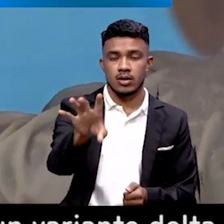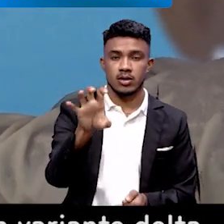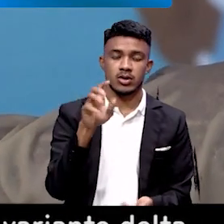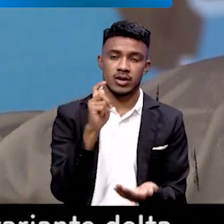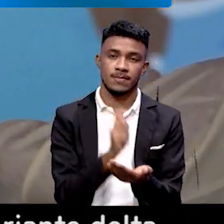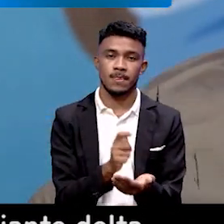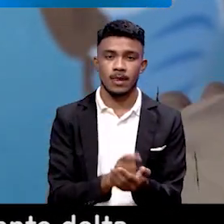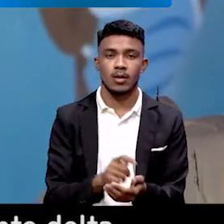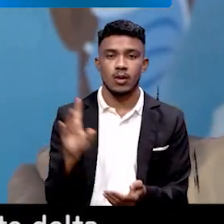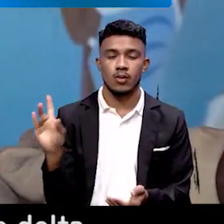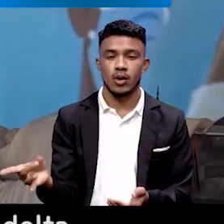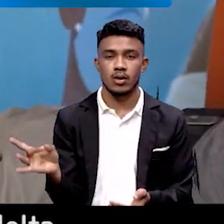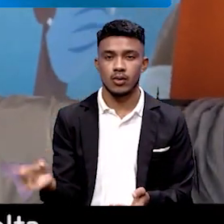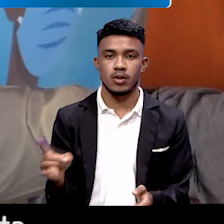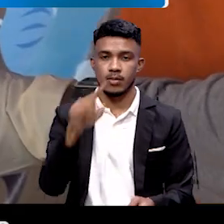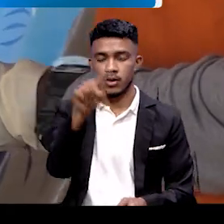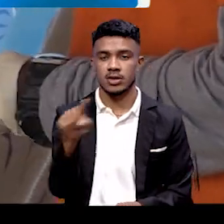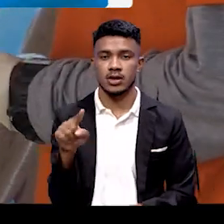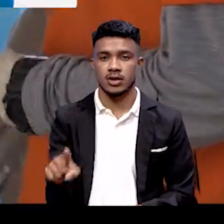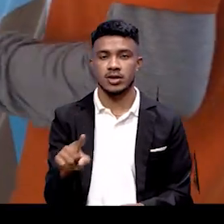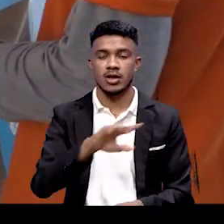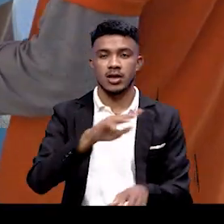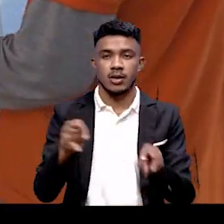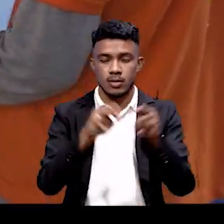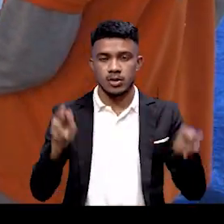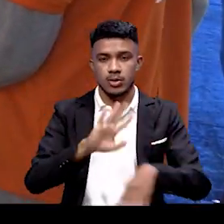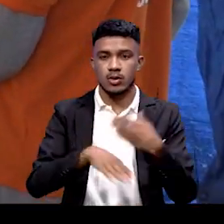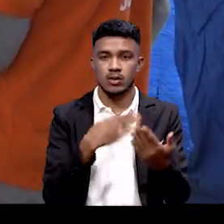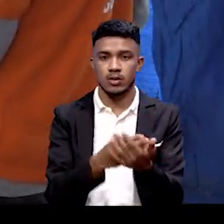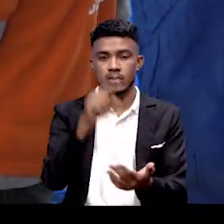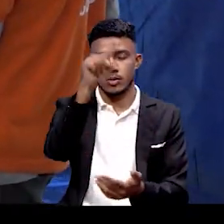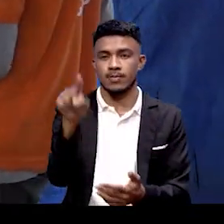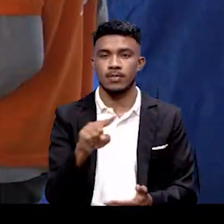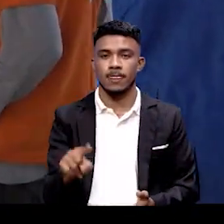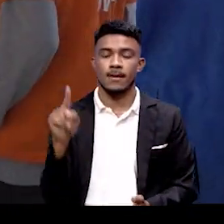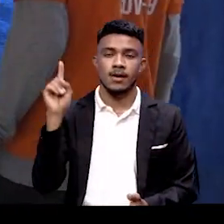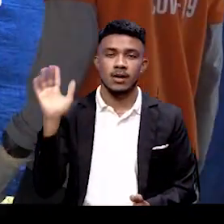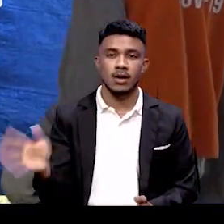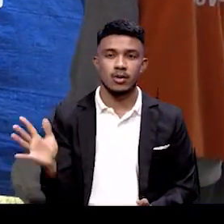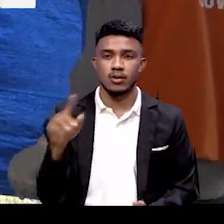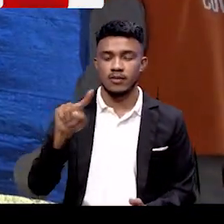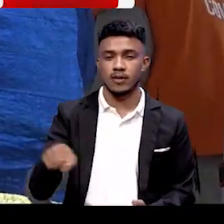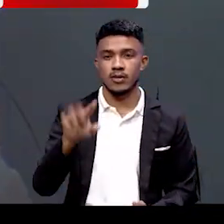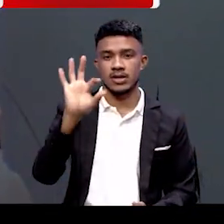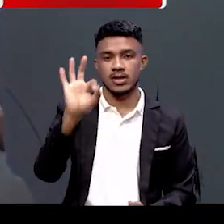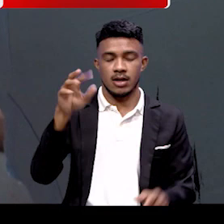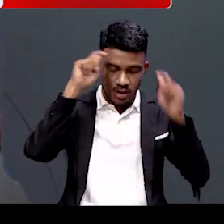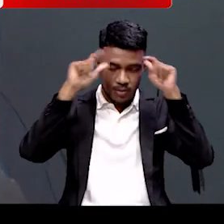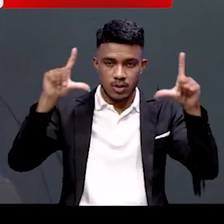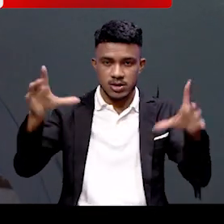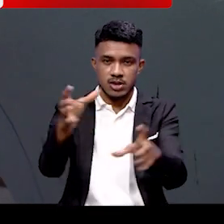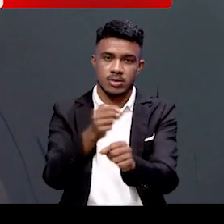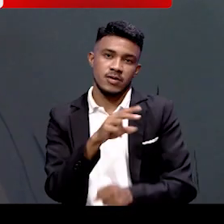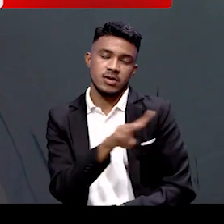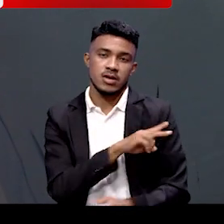resim, no ney percentazem vacina e a território nacional atinze ono porcento lima nulo virgula sia. Timor-leste moximo ono